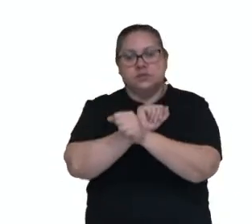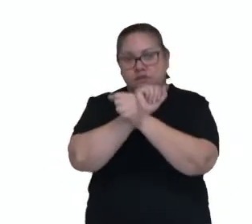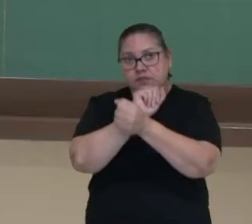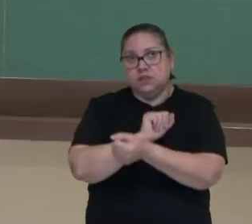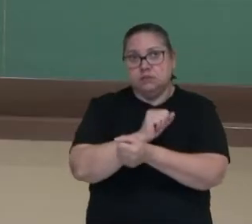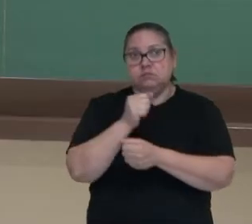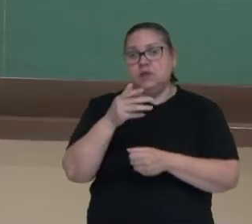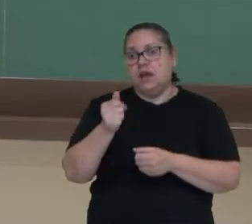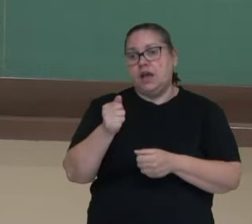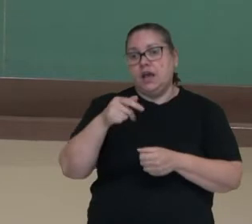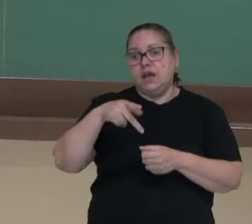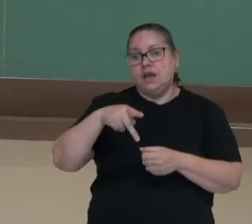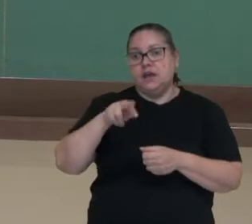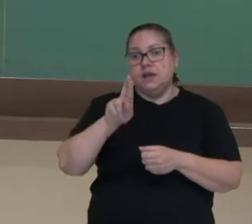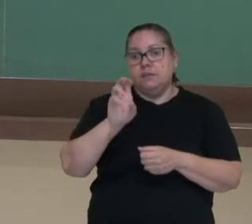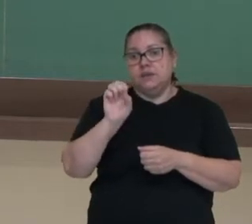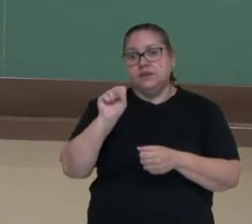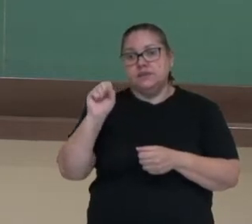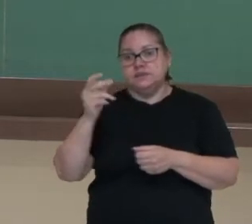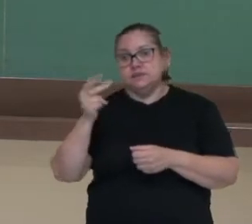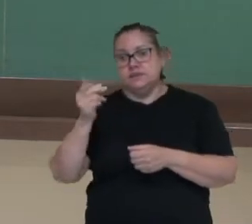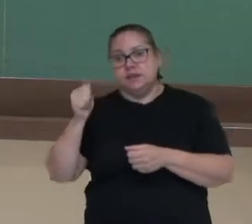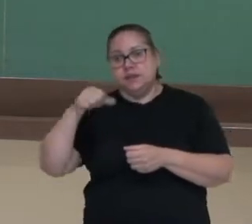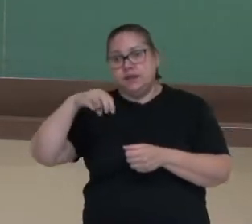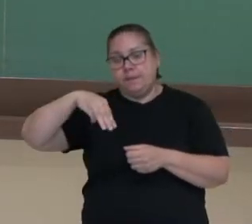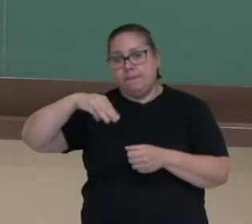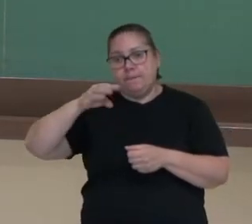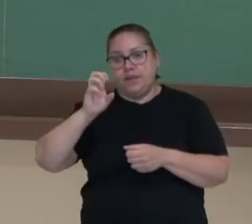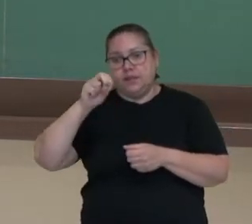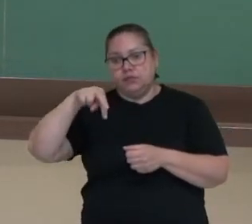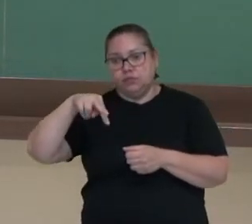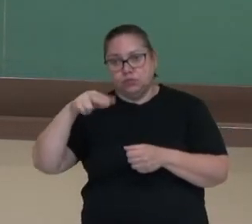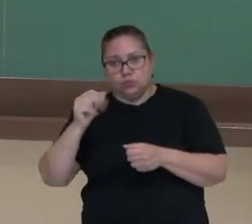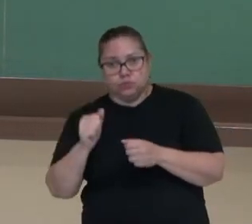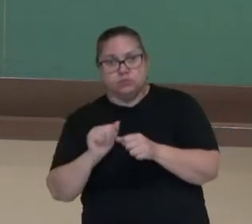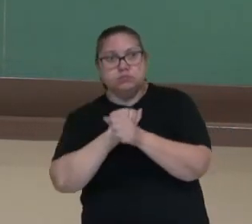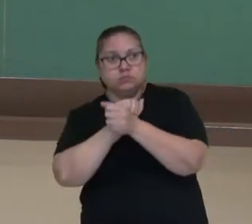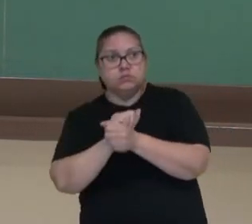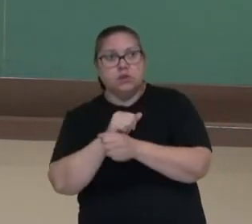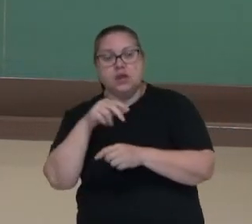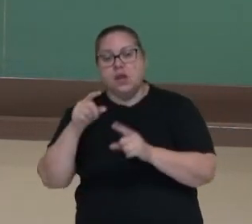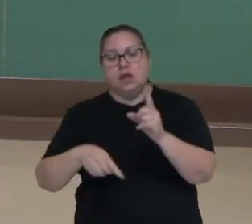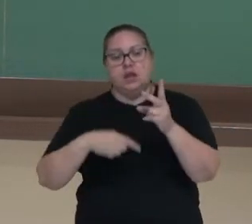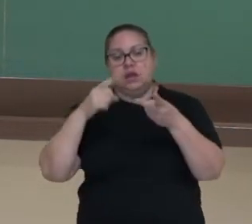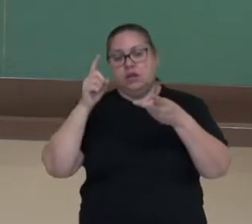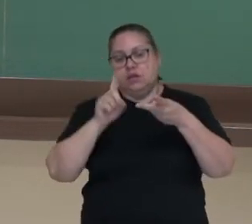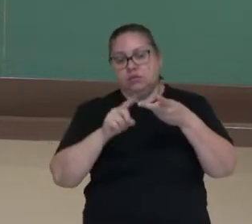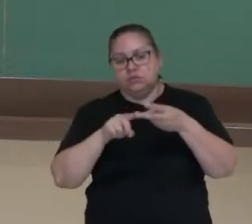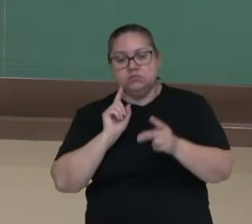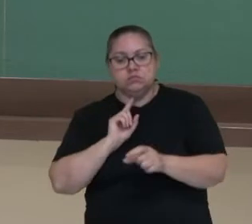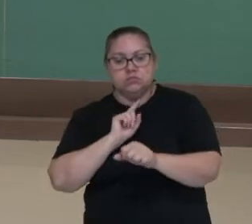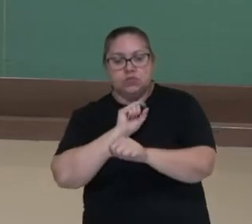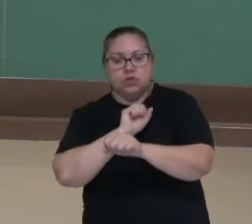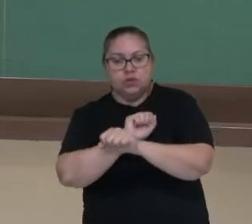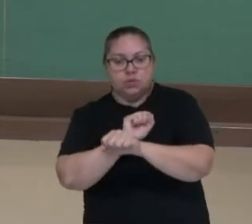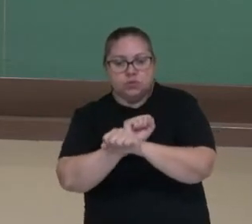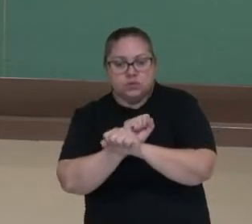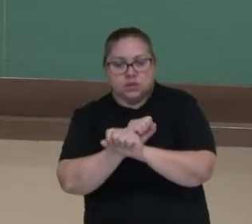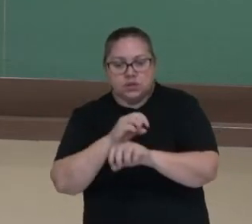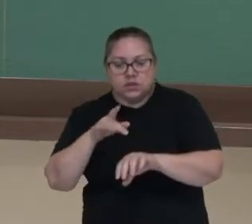escravidão, né? Buscar indígenas para escravizá-los; mineração, ok? Encontrar metais preciosos,